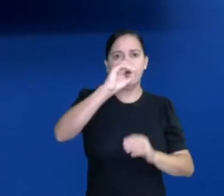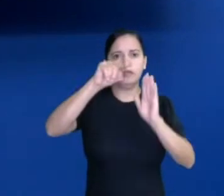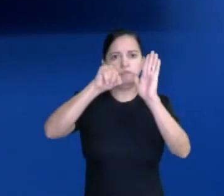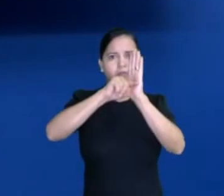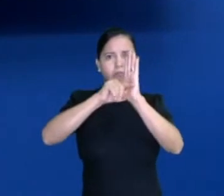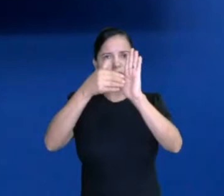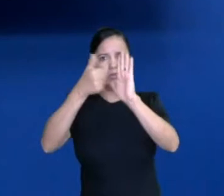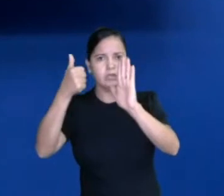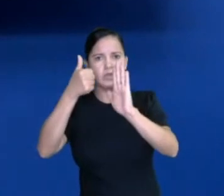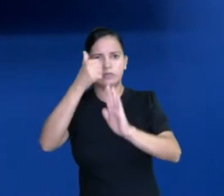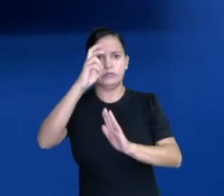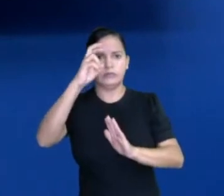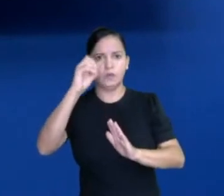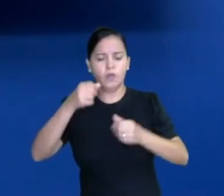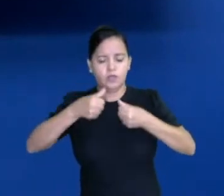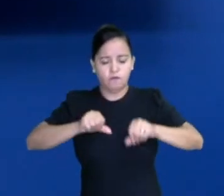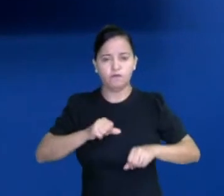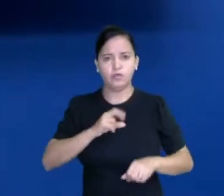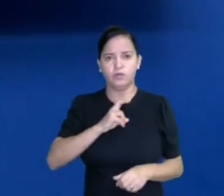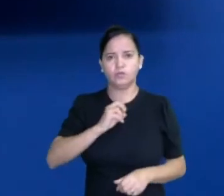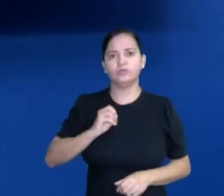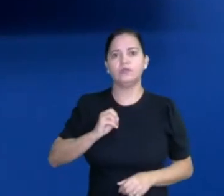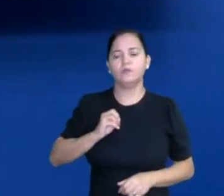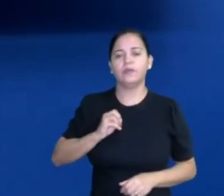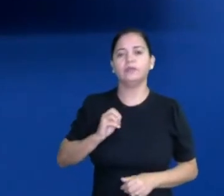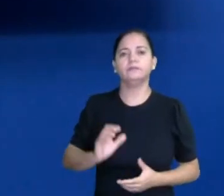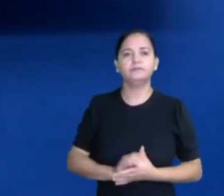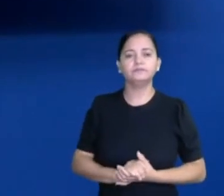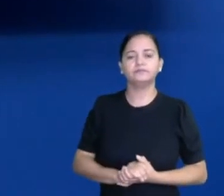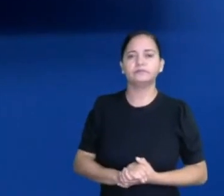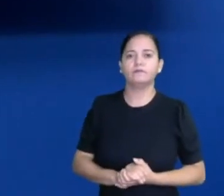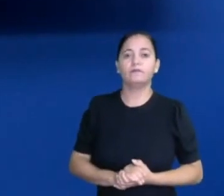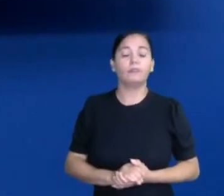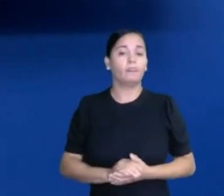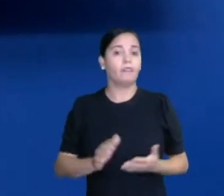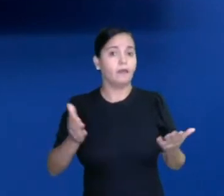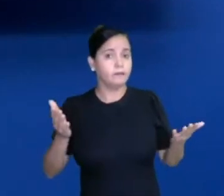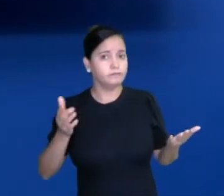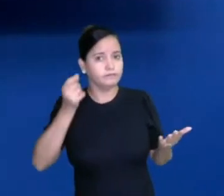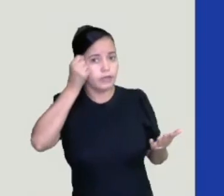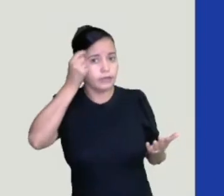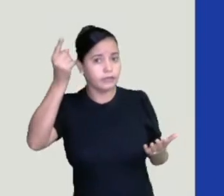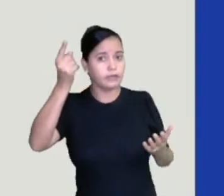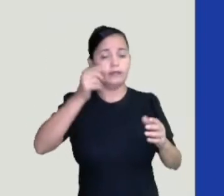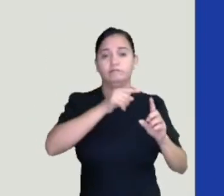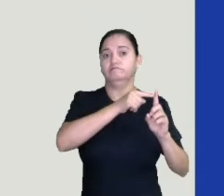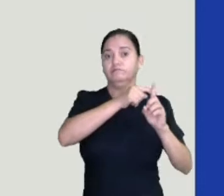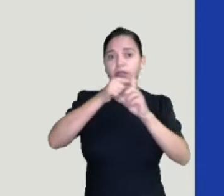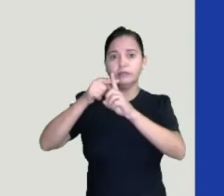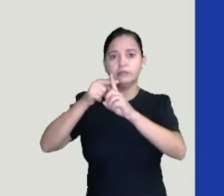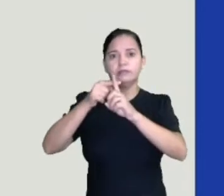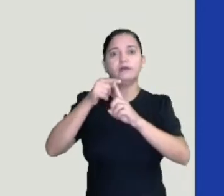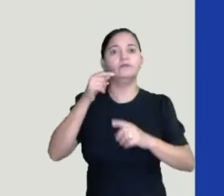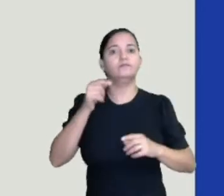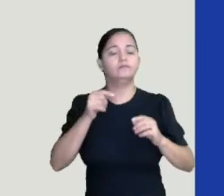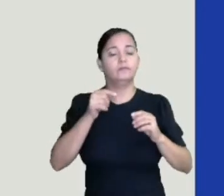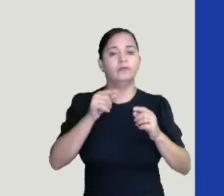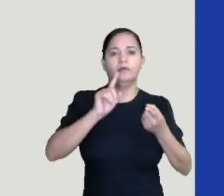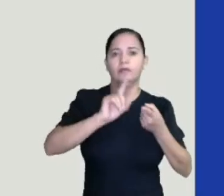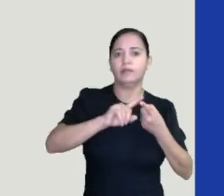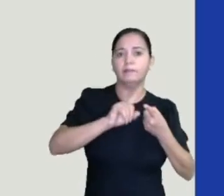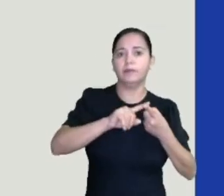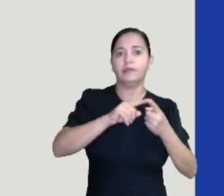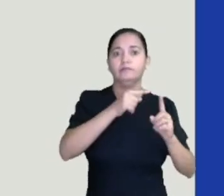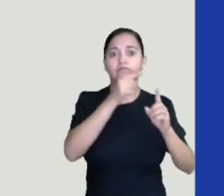Entendido? Beleza? Vamos para a próxima, porque o nosso tempo está curto. Então, a ideia aditiva, né? Na subtração eu também tenho a